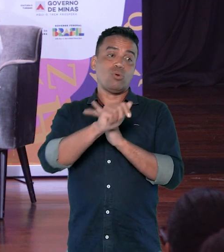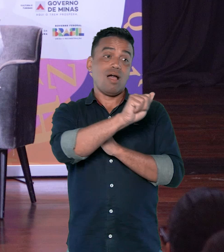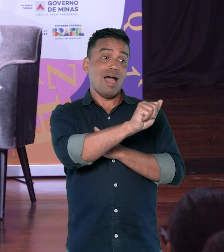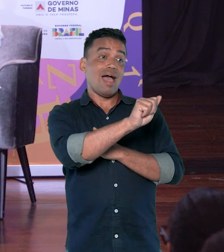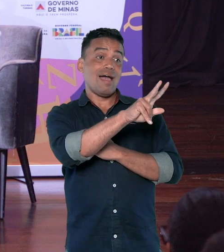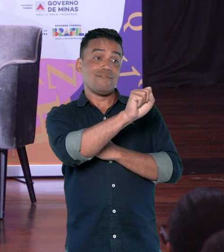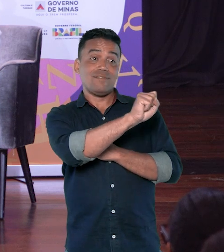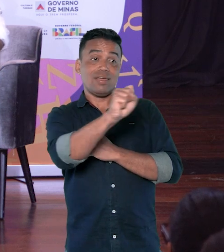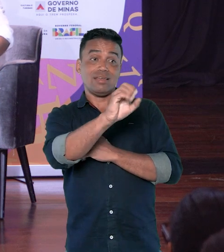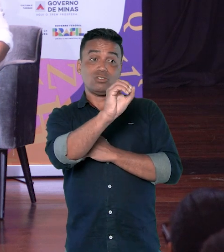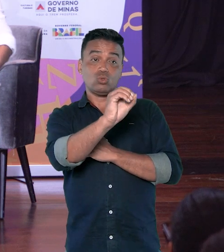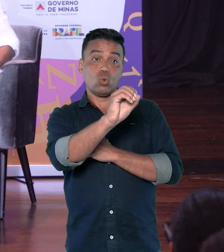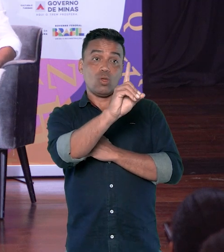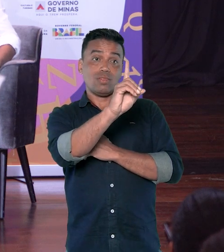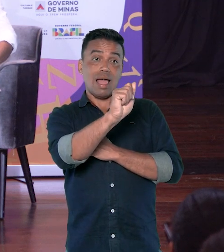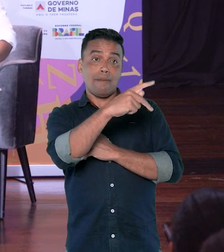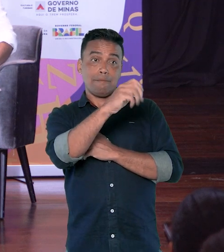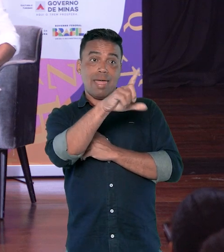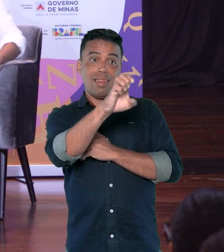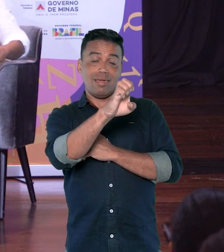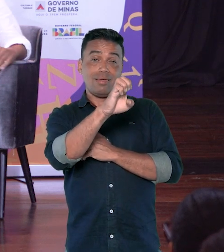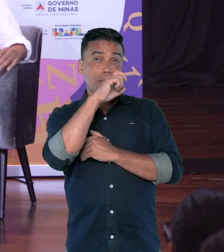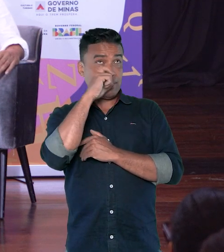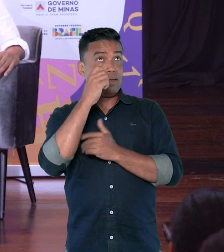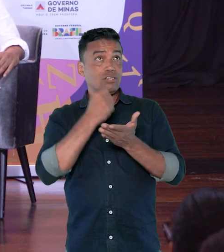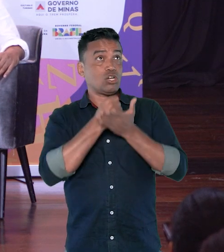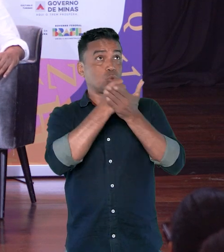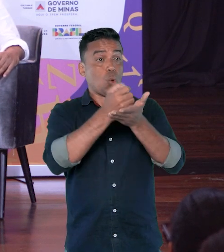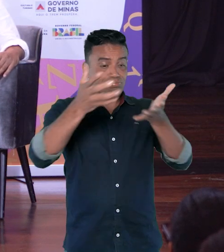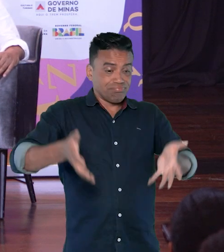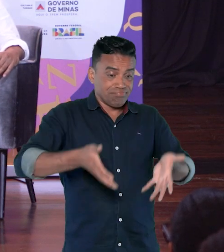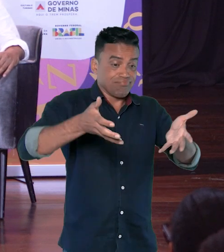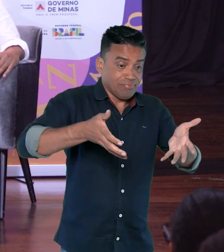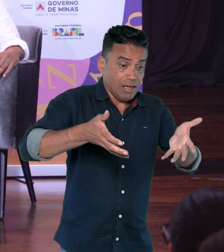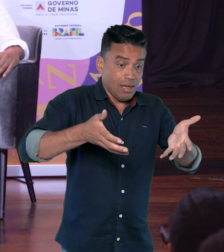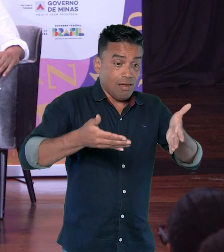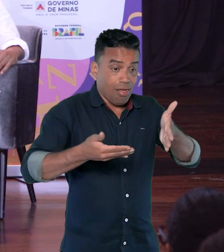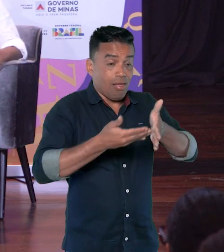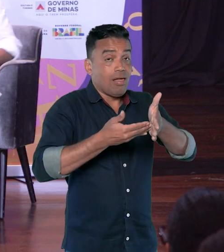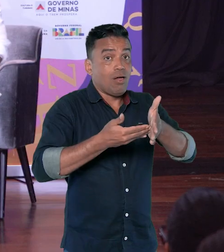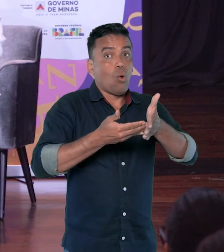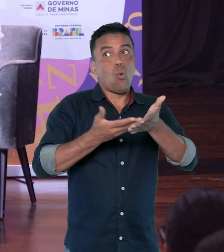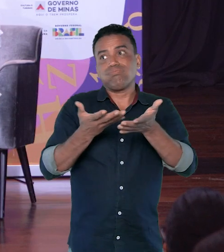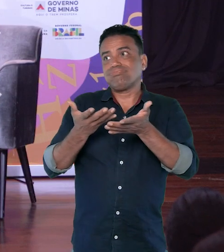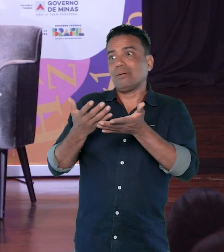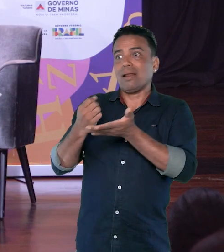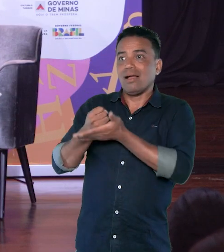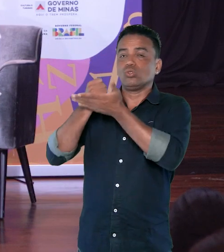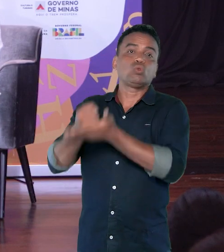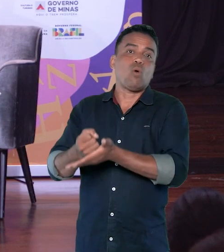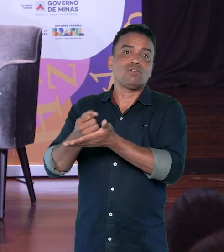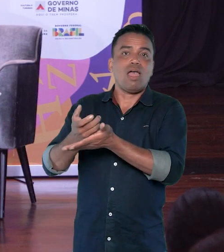te serviu de alavanca, de obstáculo ou de incentivo para continuar escrevendo?